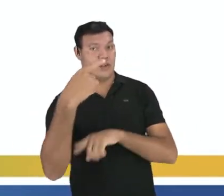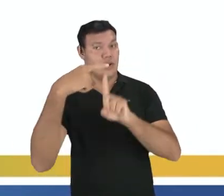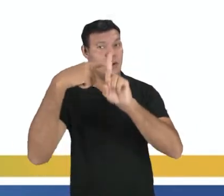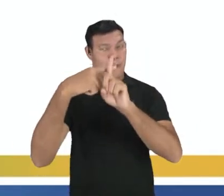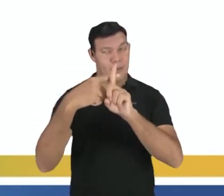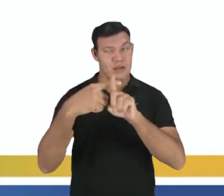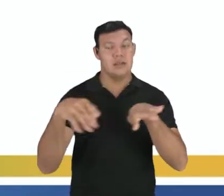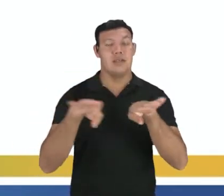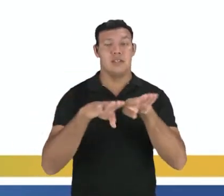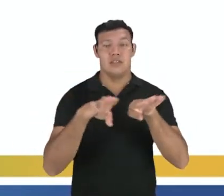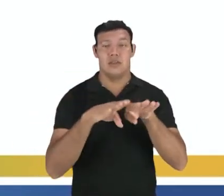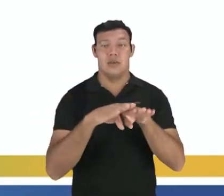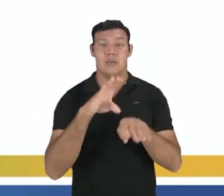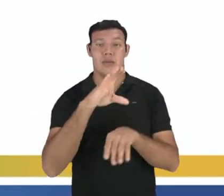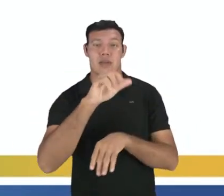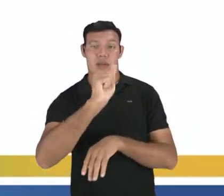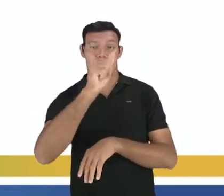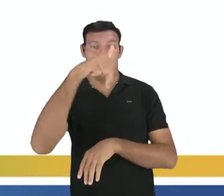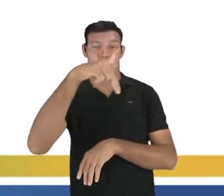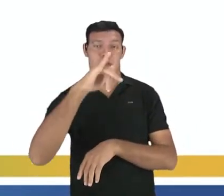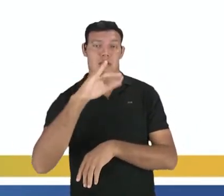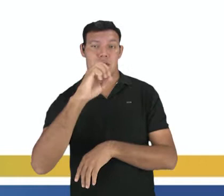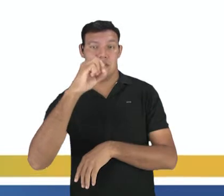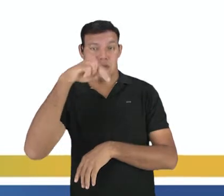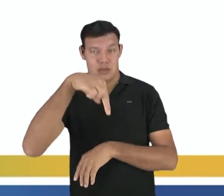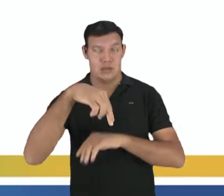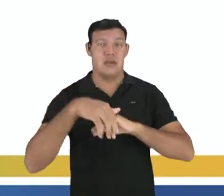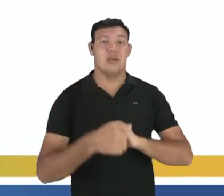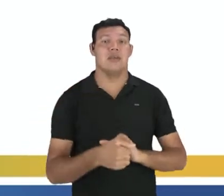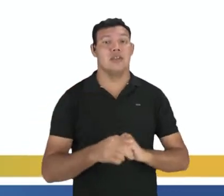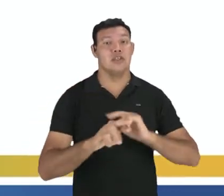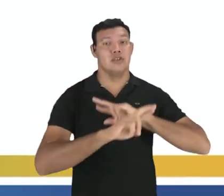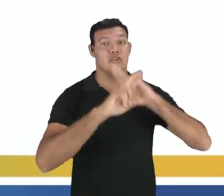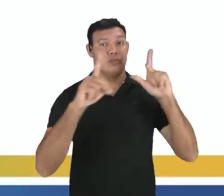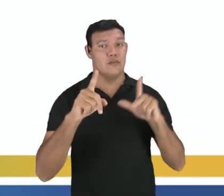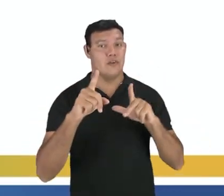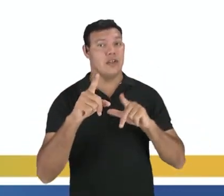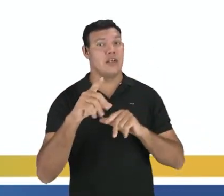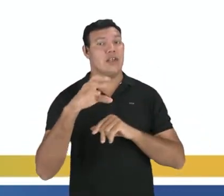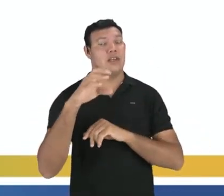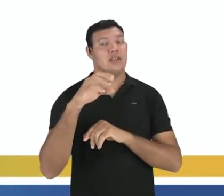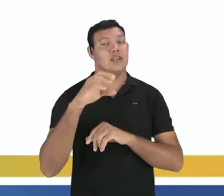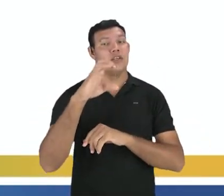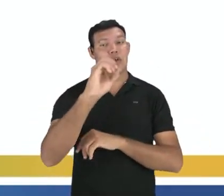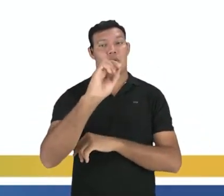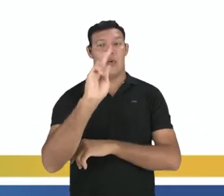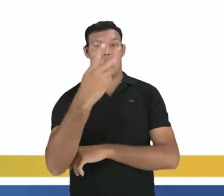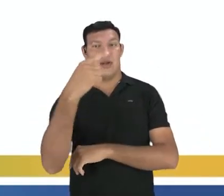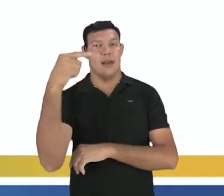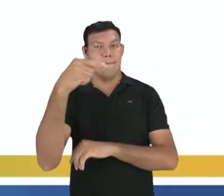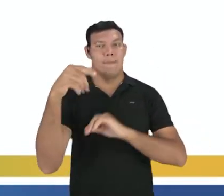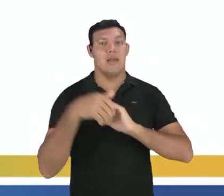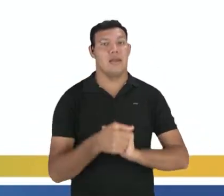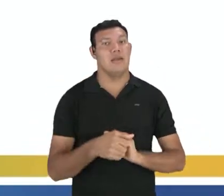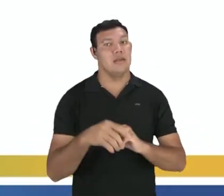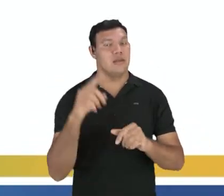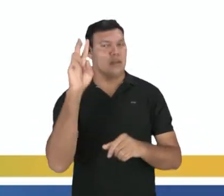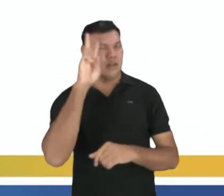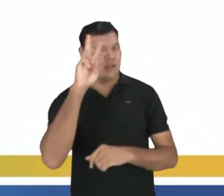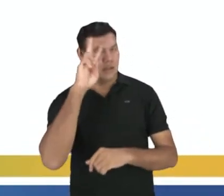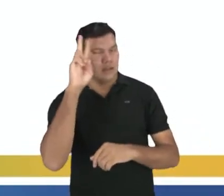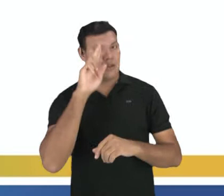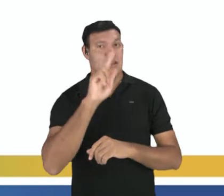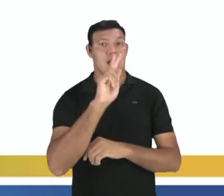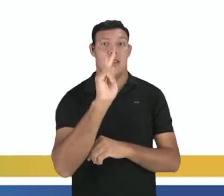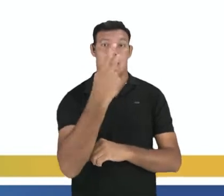por que precisa ser diferente? H+ é aquele íon cátion que é liberado pelas substâncias classificadas